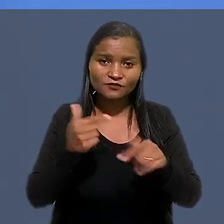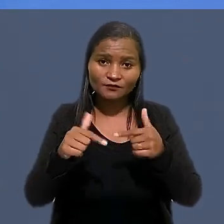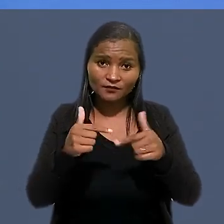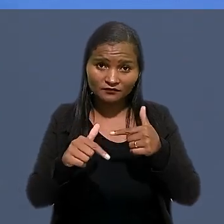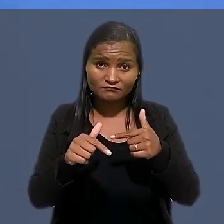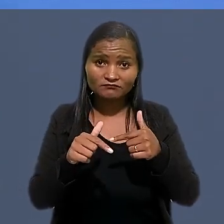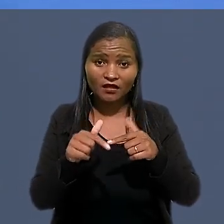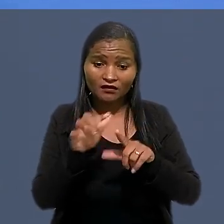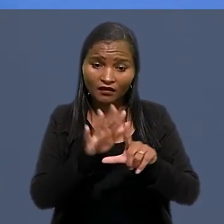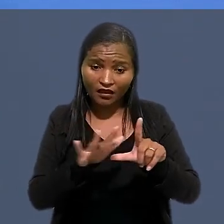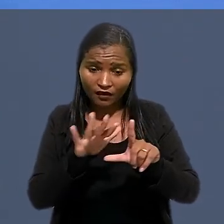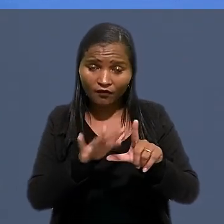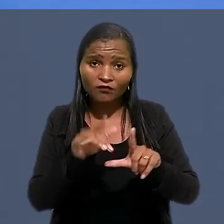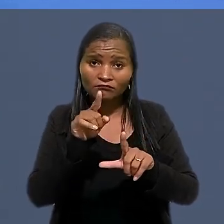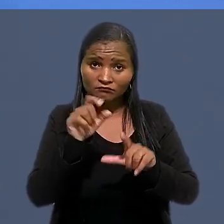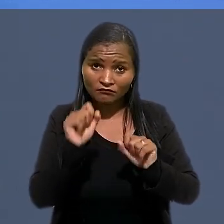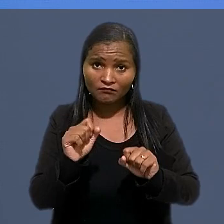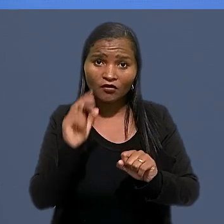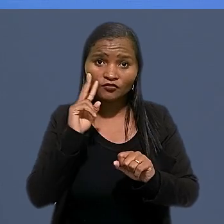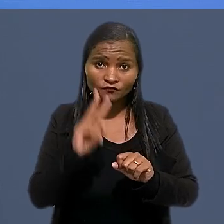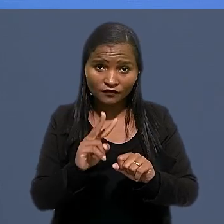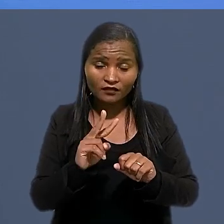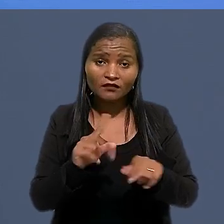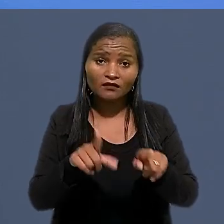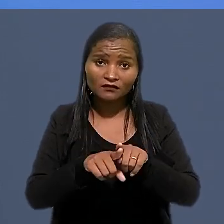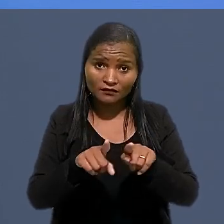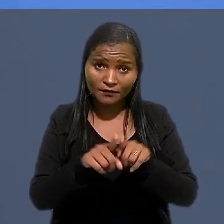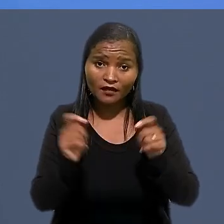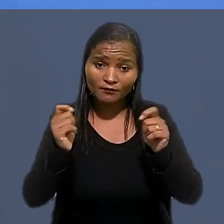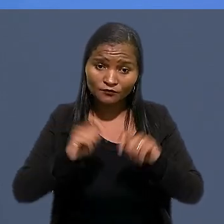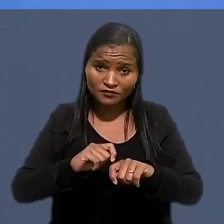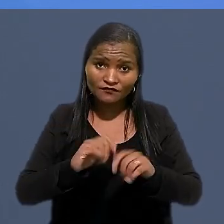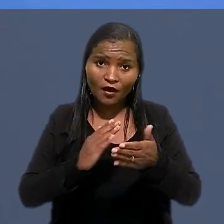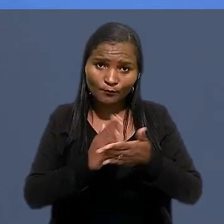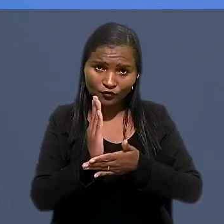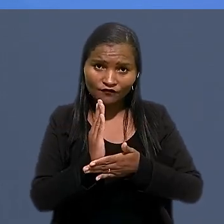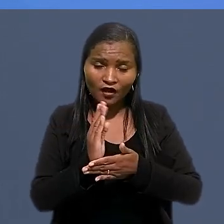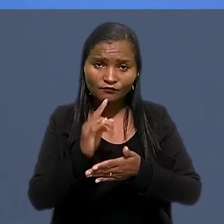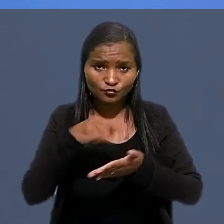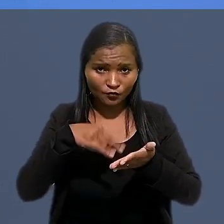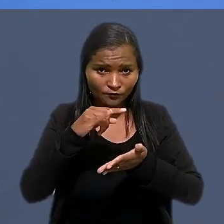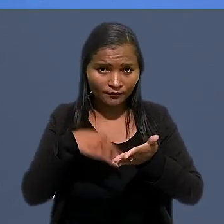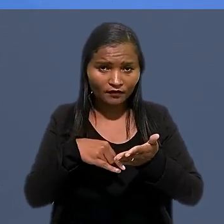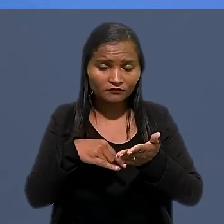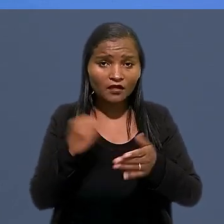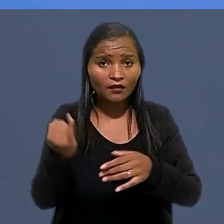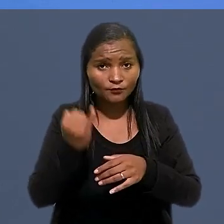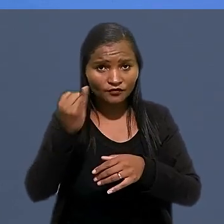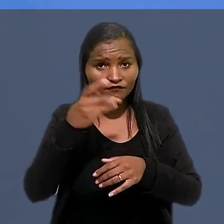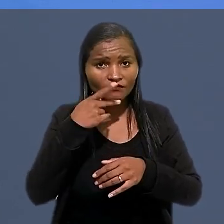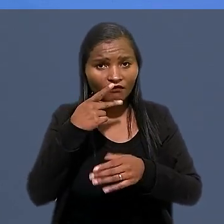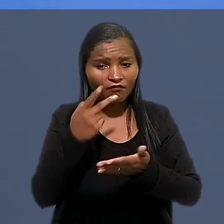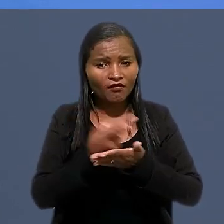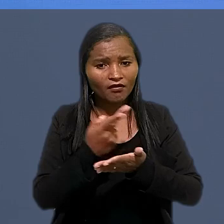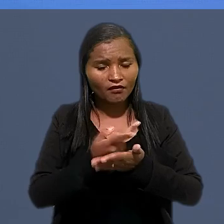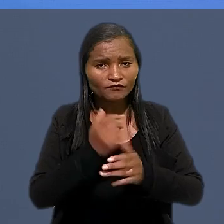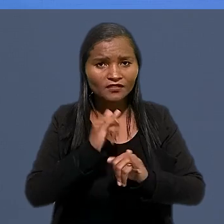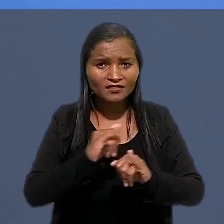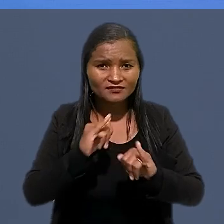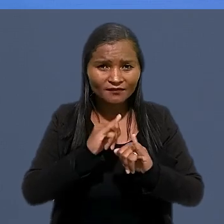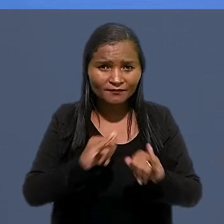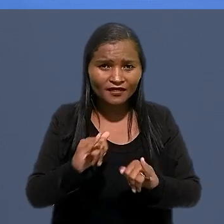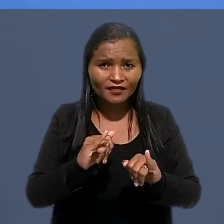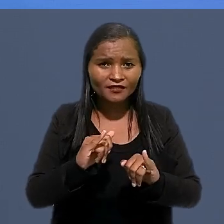você acessa a página. Além de emitir a certidão, também é possível validar o documento. É importante destacar que erros de